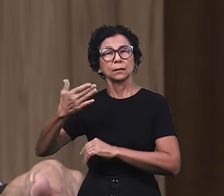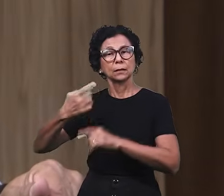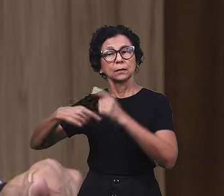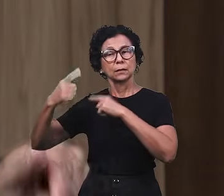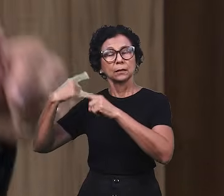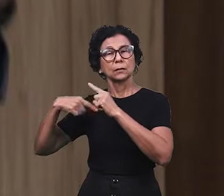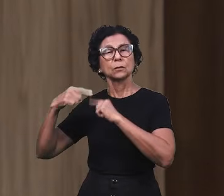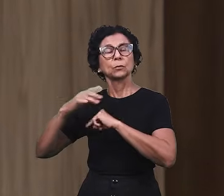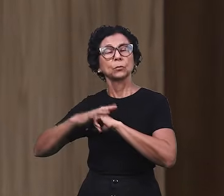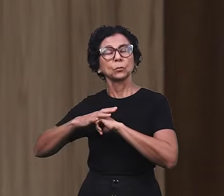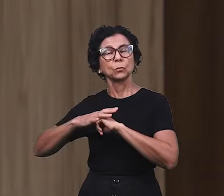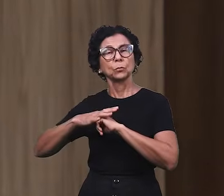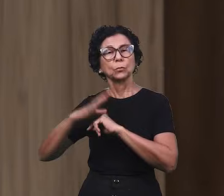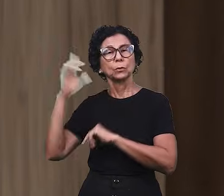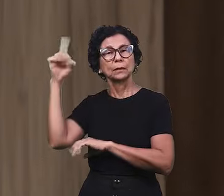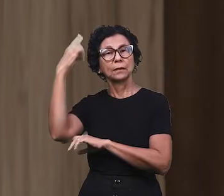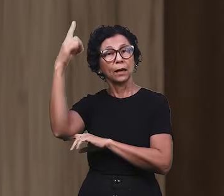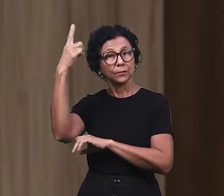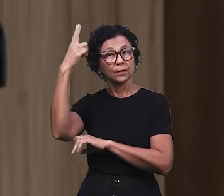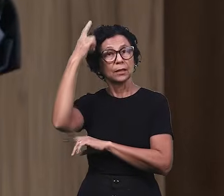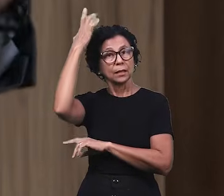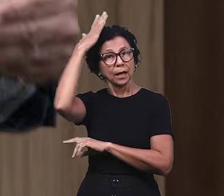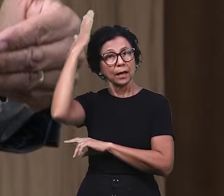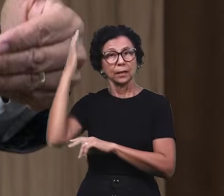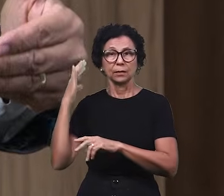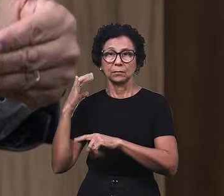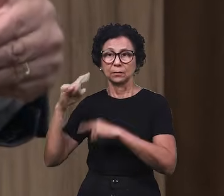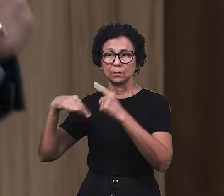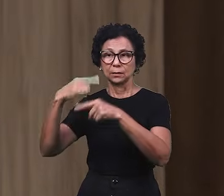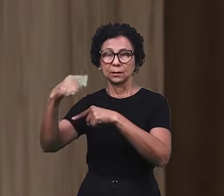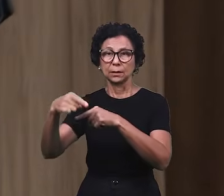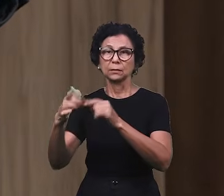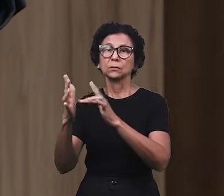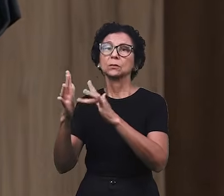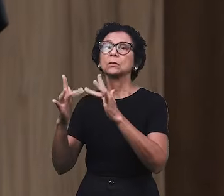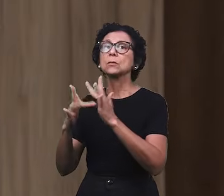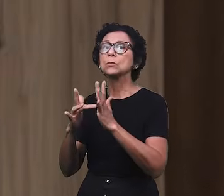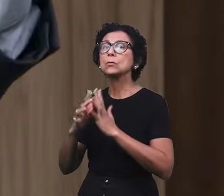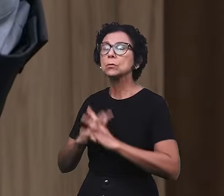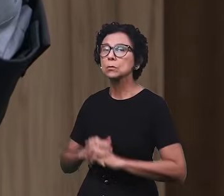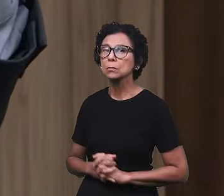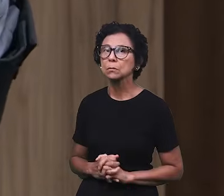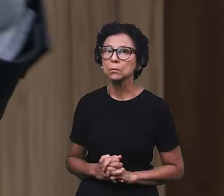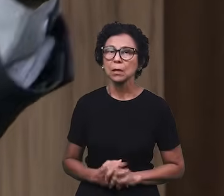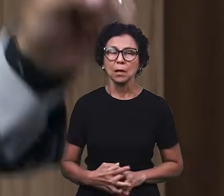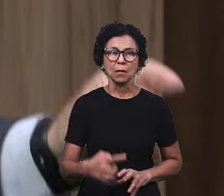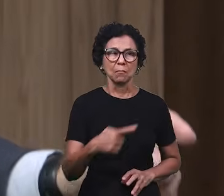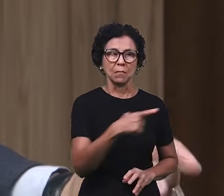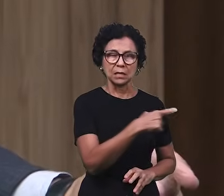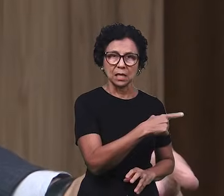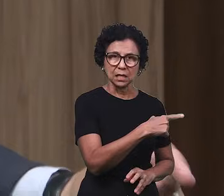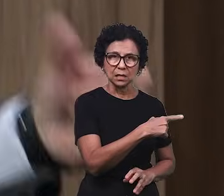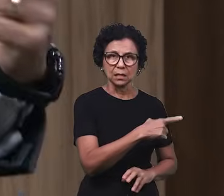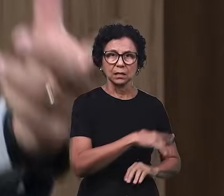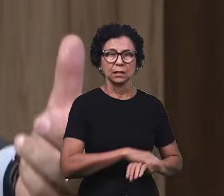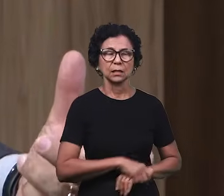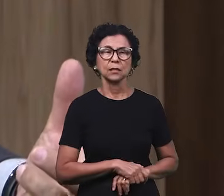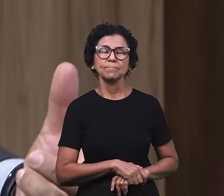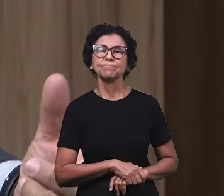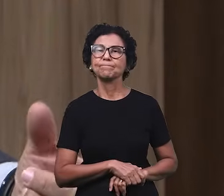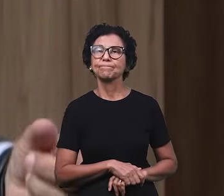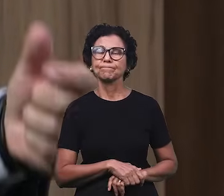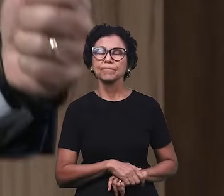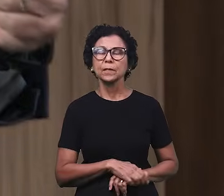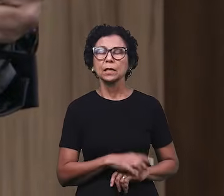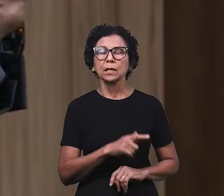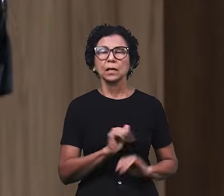Davi, da hierarquia real de Davi. Mas ele era um rei impostor, vamos dizer